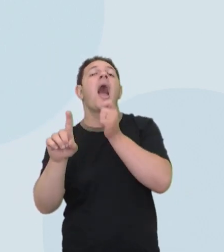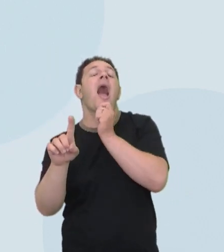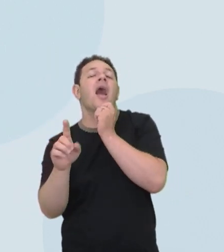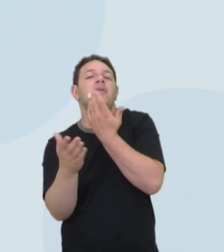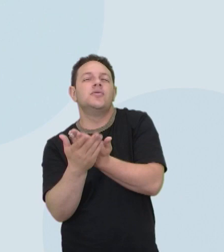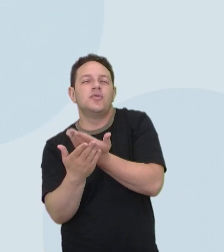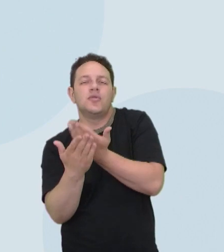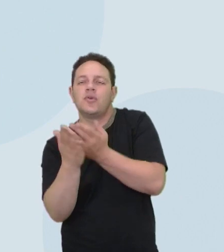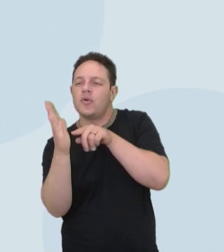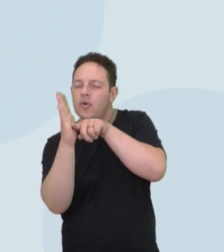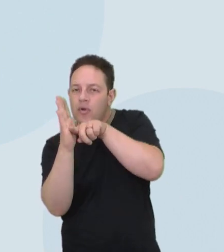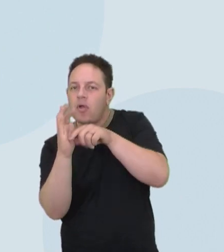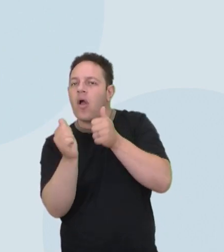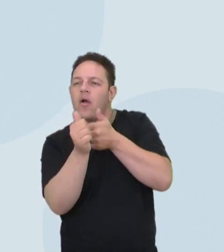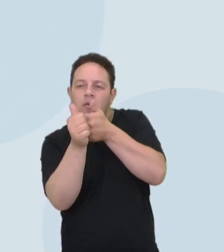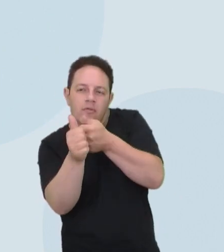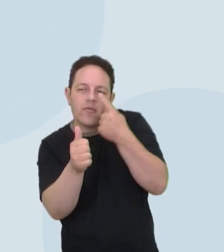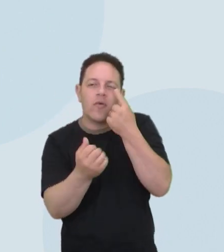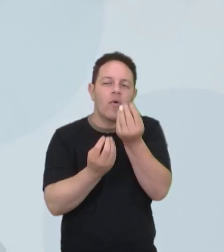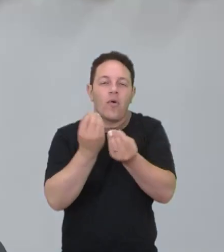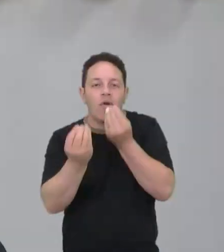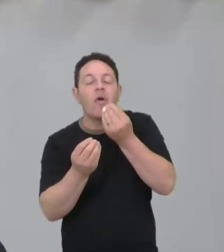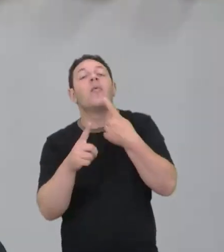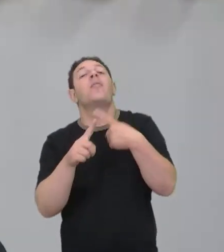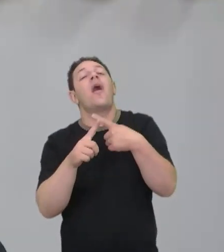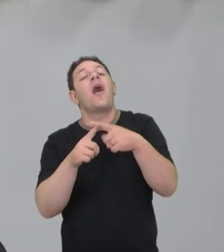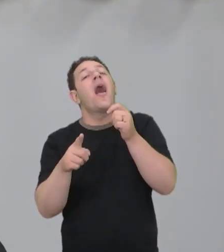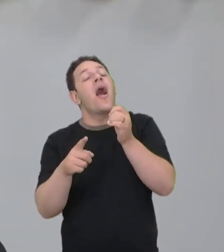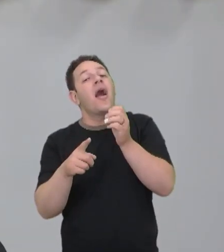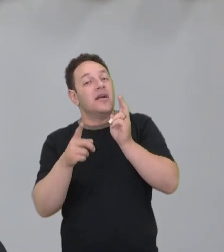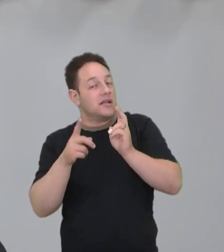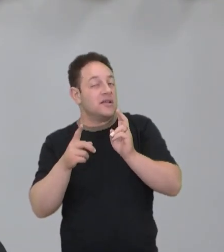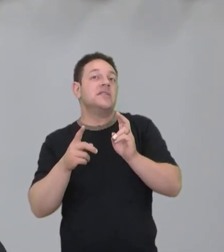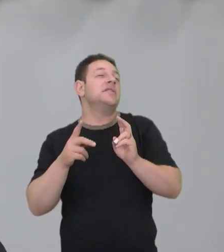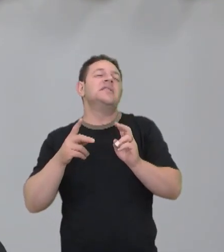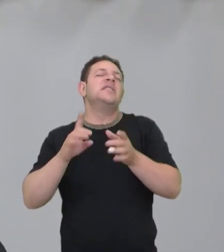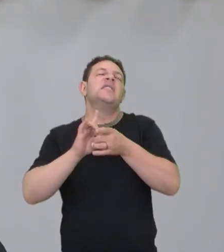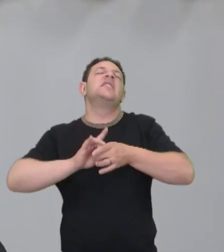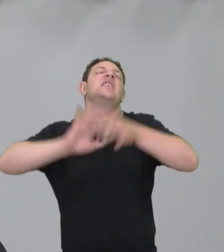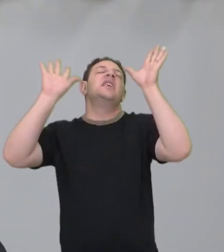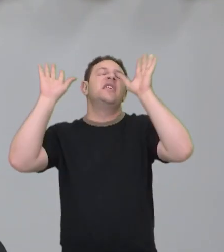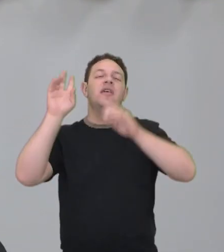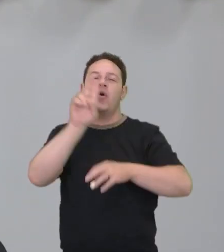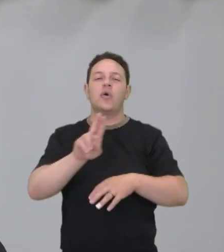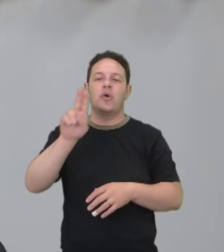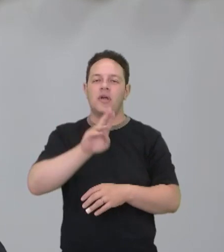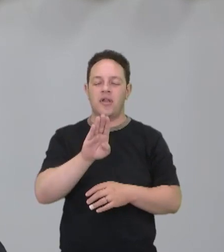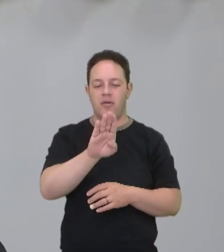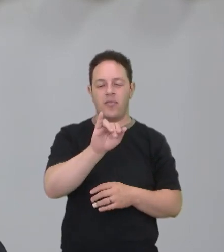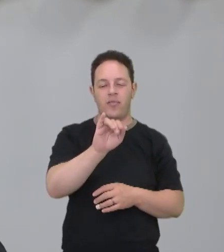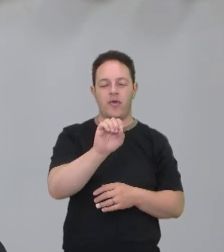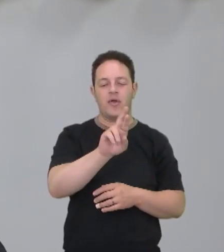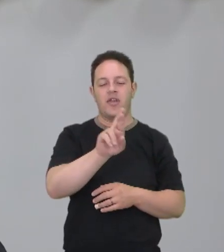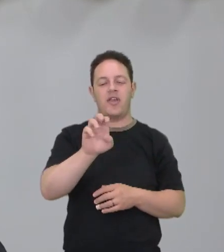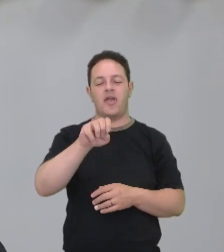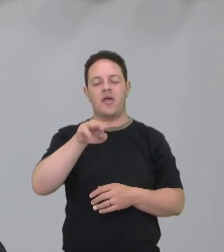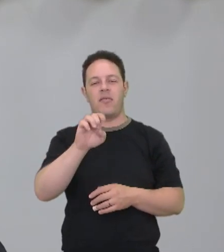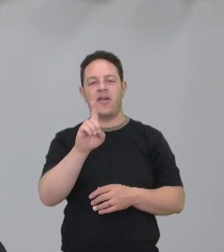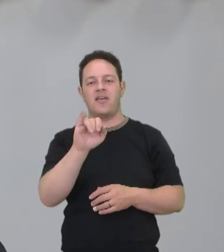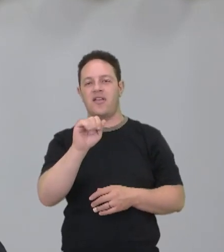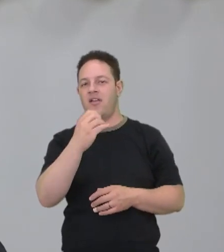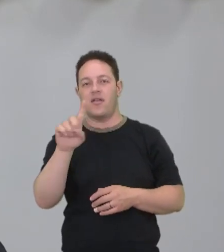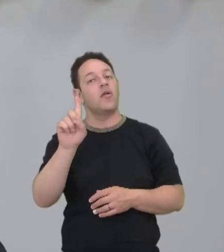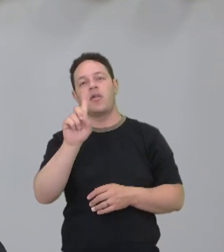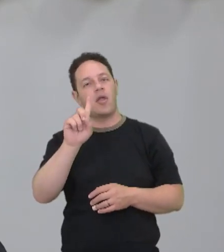de acompanhamento. E não é sempre que se pode utilizar o método de biorremediação, né? Isso precisa, então, ser